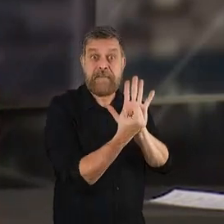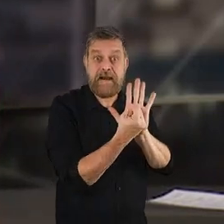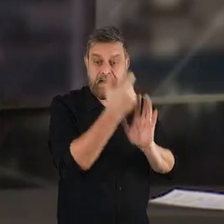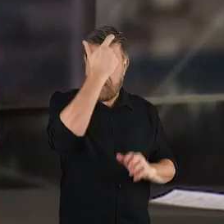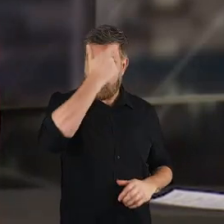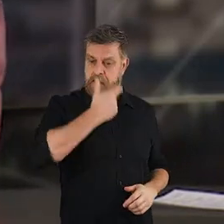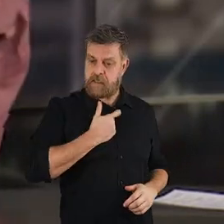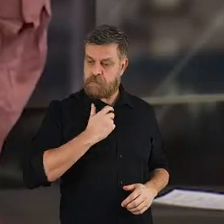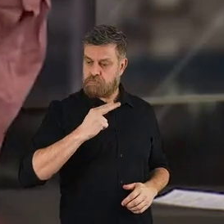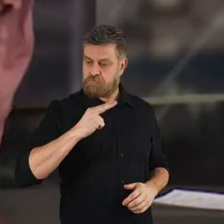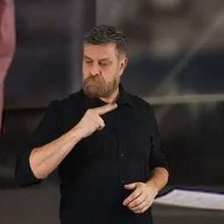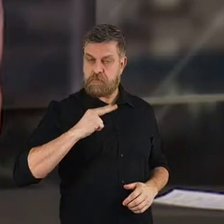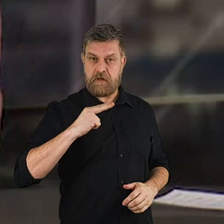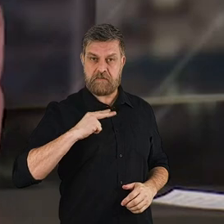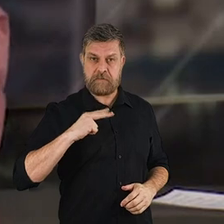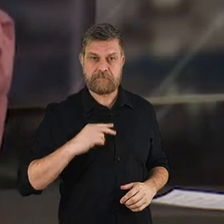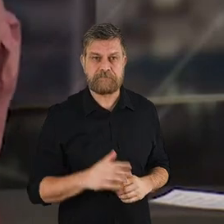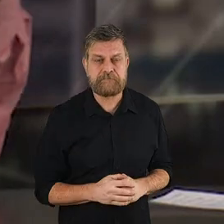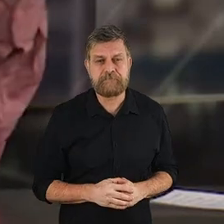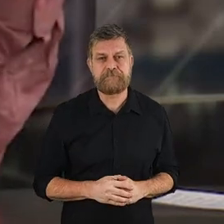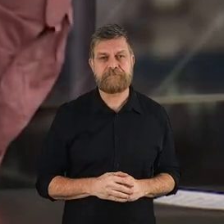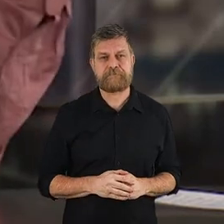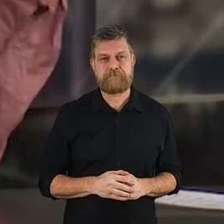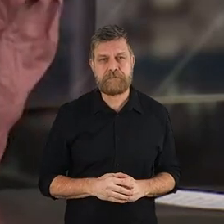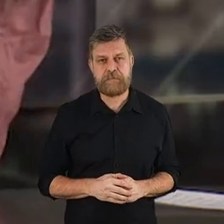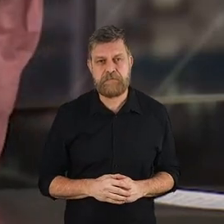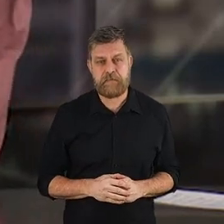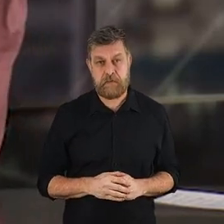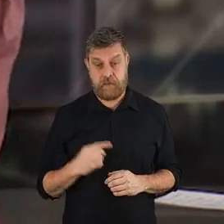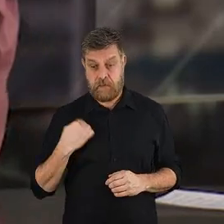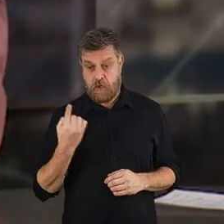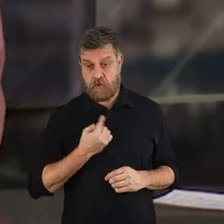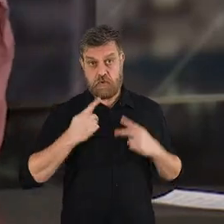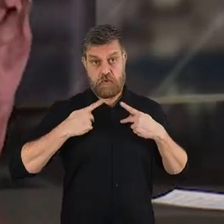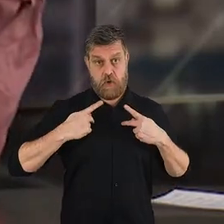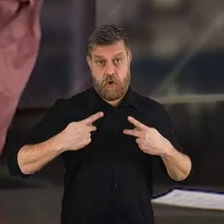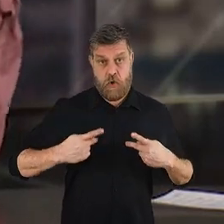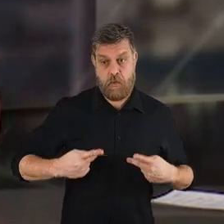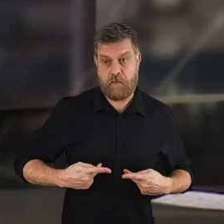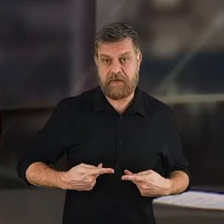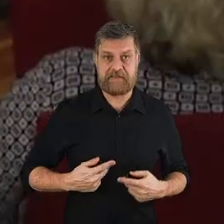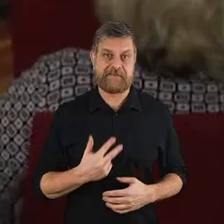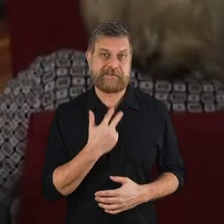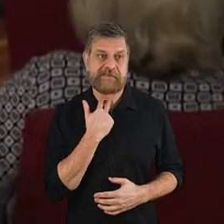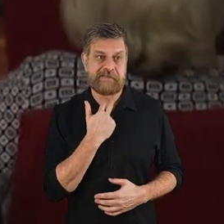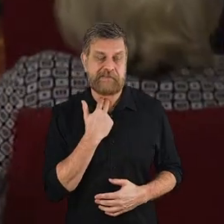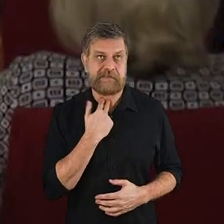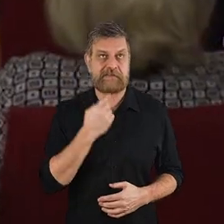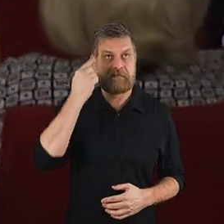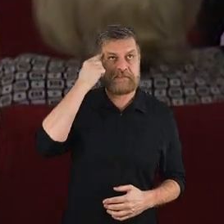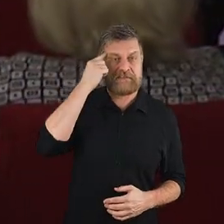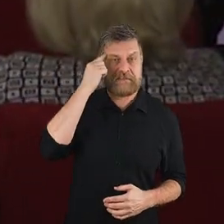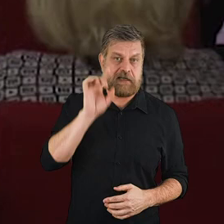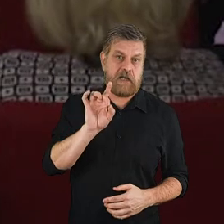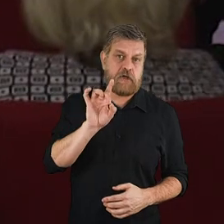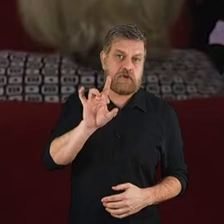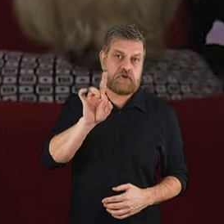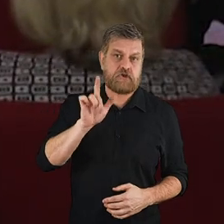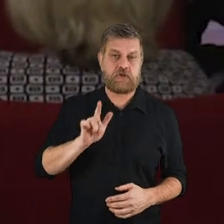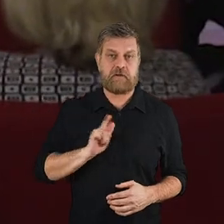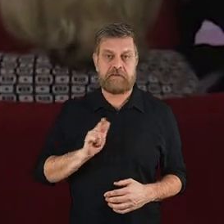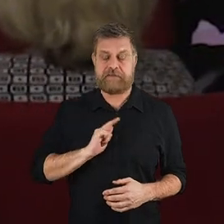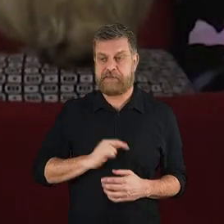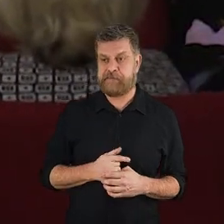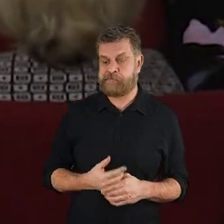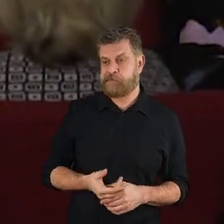distintivas nessa situação em que o ser humano, para não falar, né, de uma forma na frente do